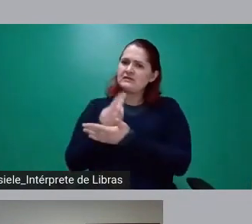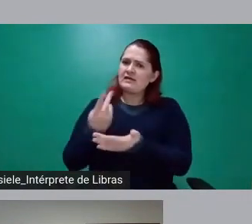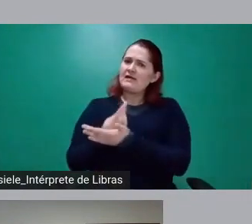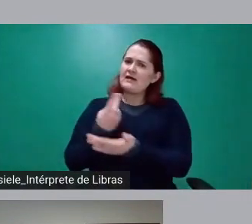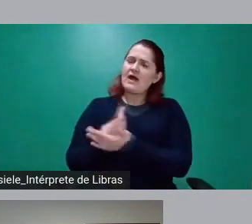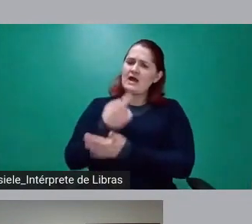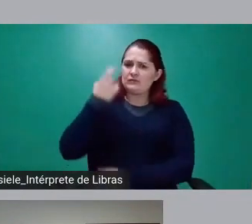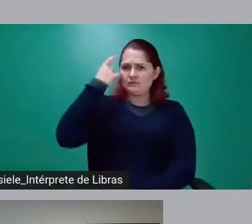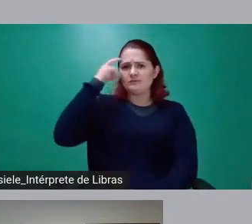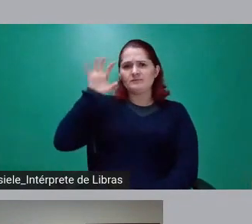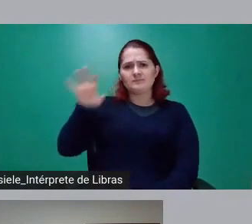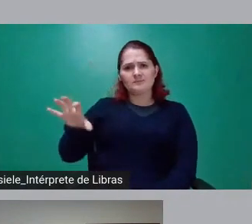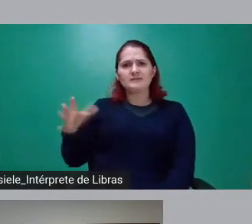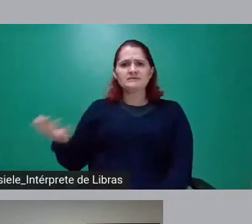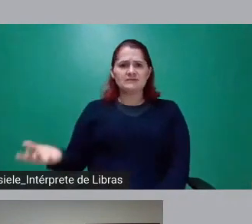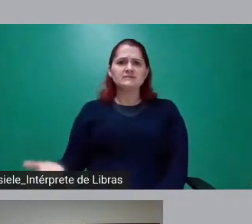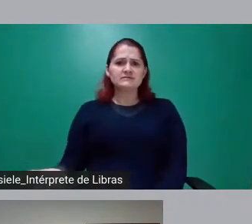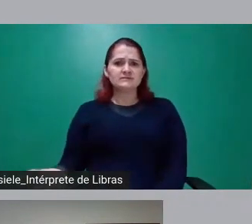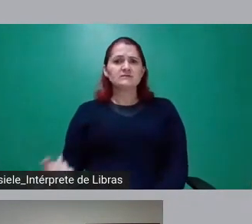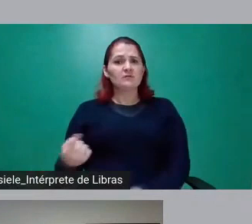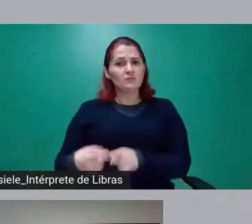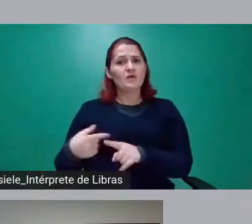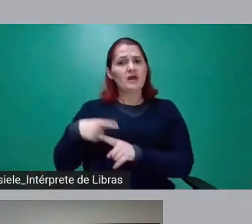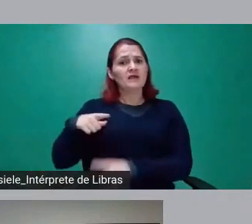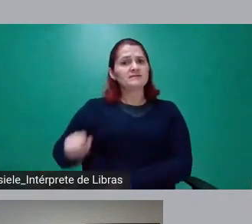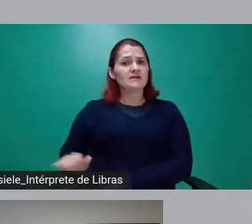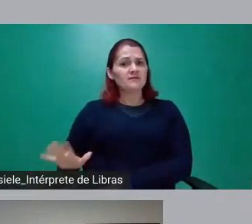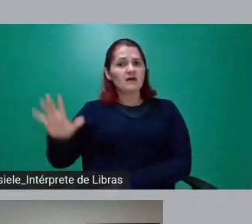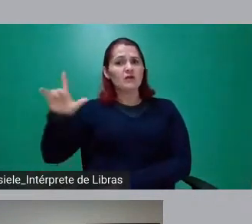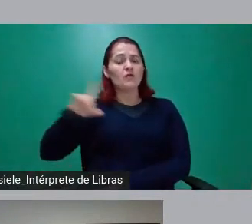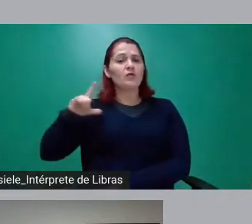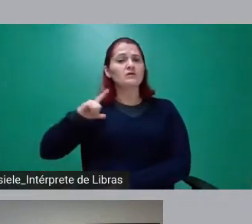das suas crenças, seus valores e de suas origens sociais.